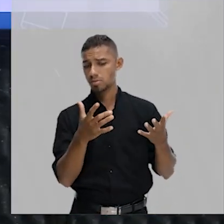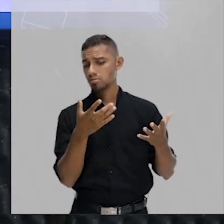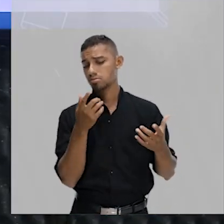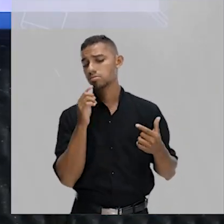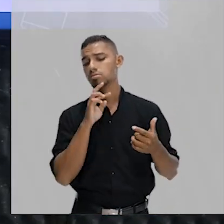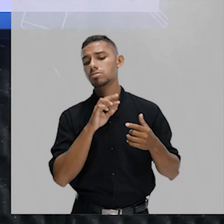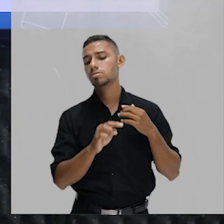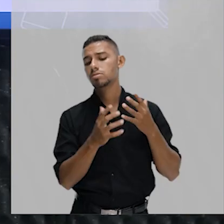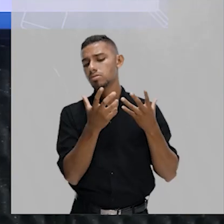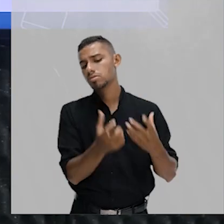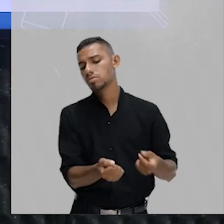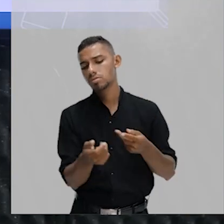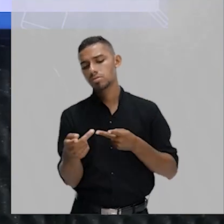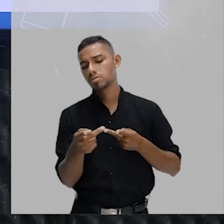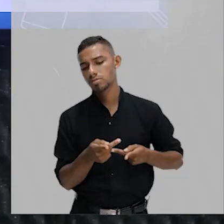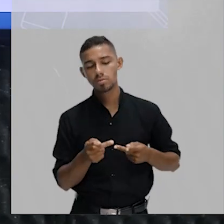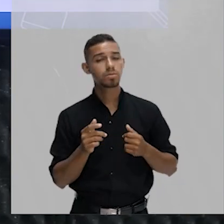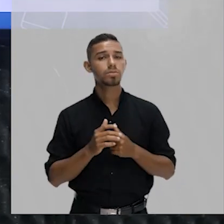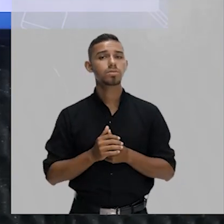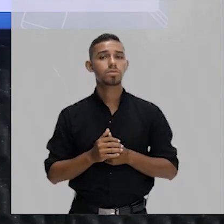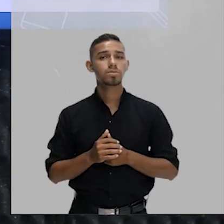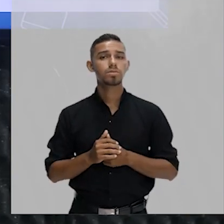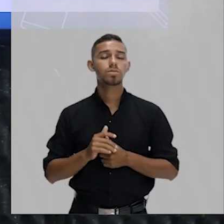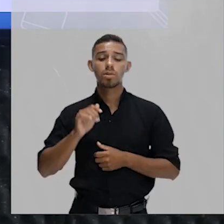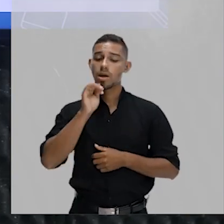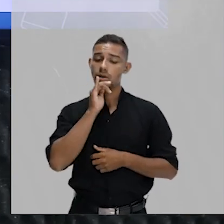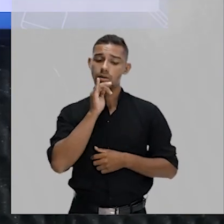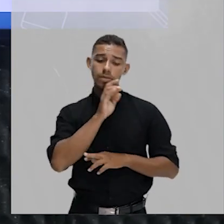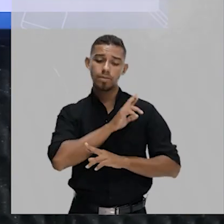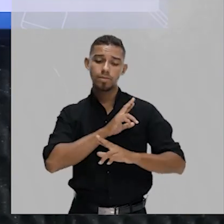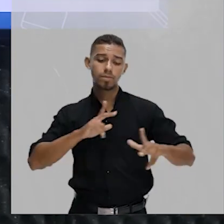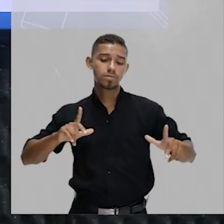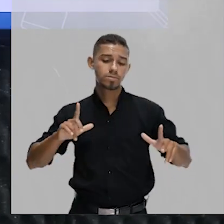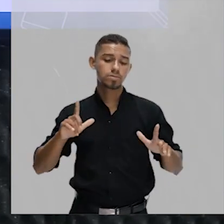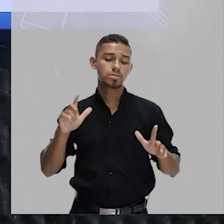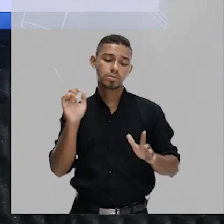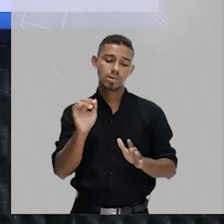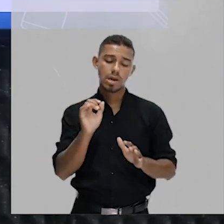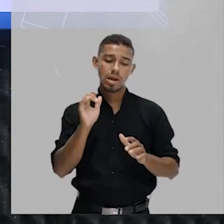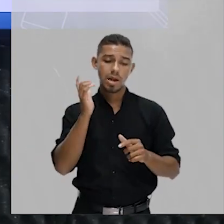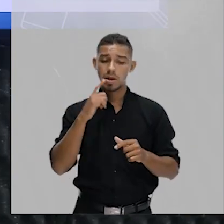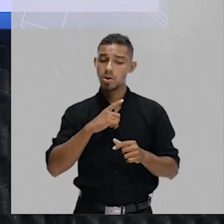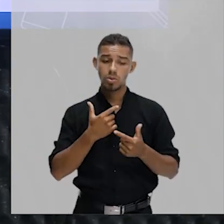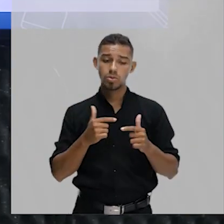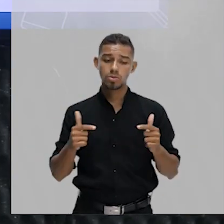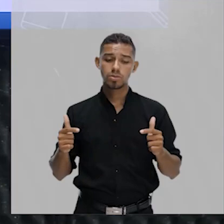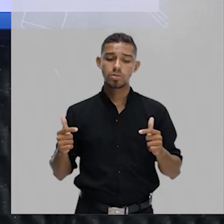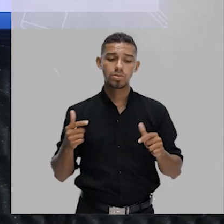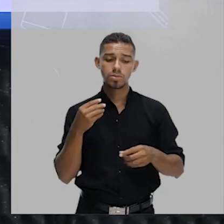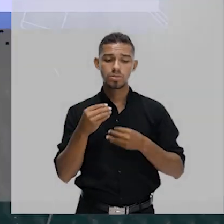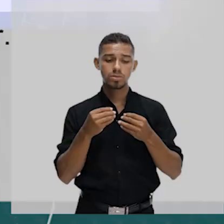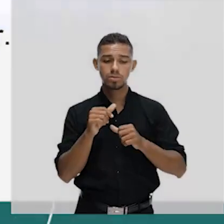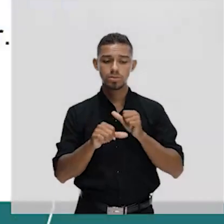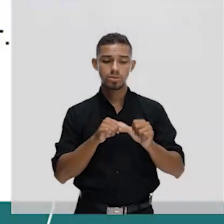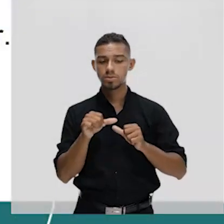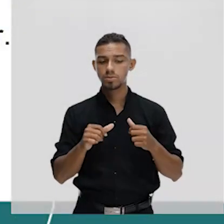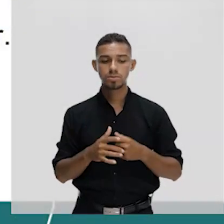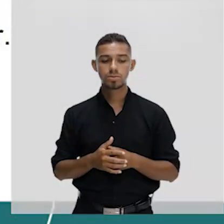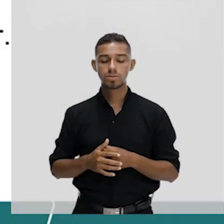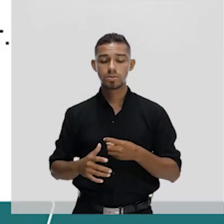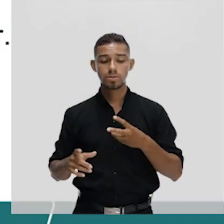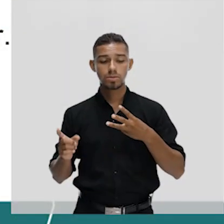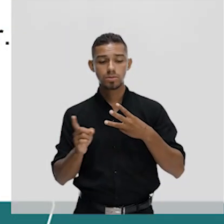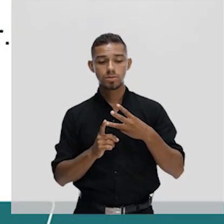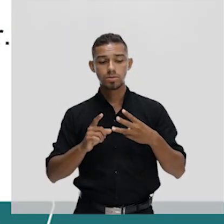essa flexão, né? É diferente do infinitivo impessoal, onde nós não temos essa flexão. O